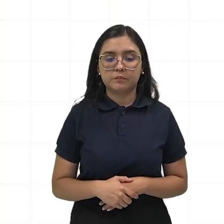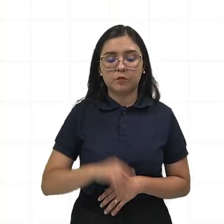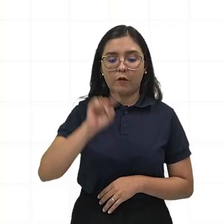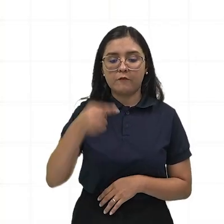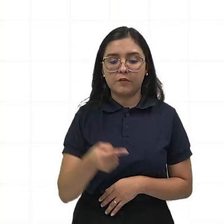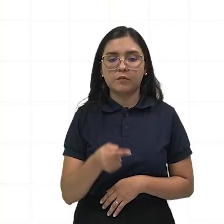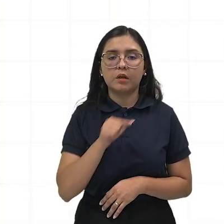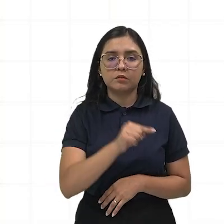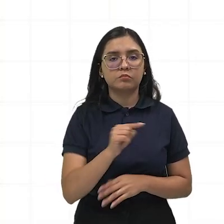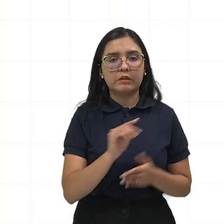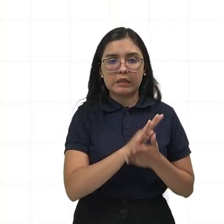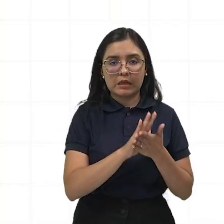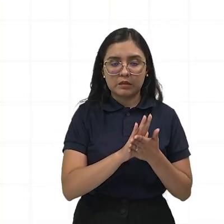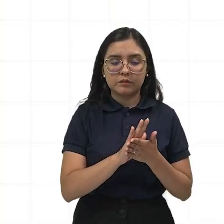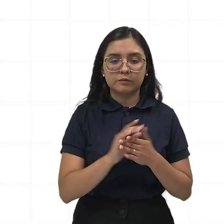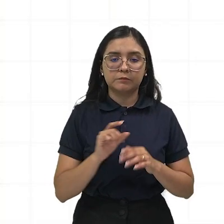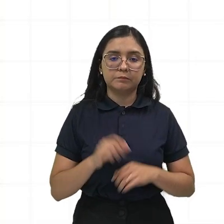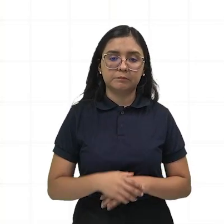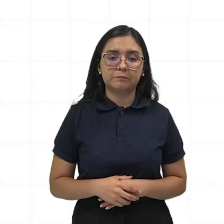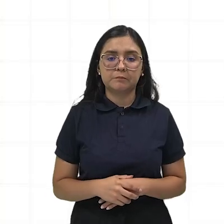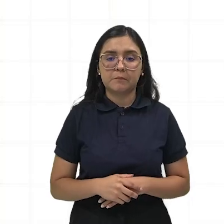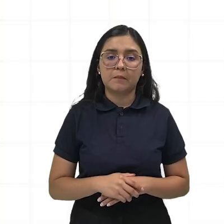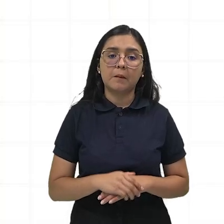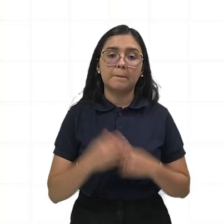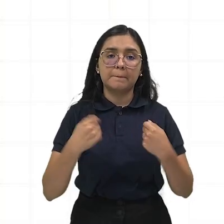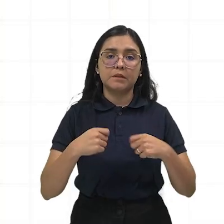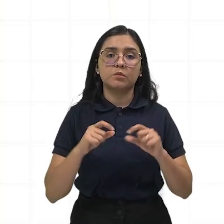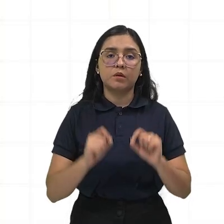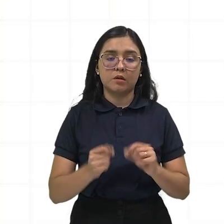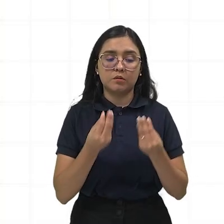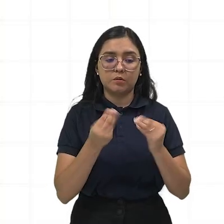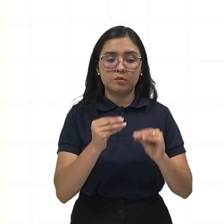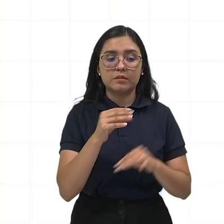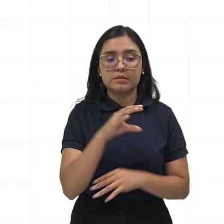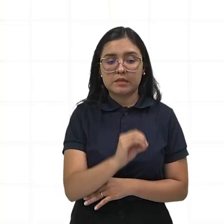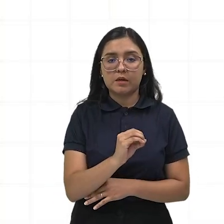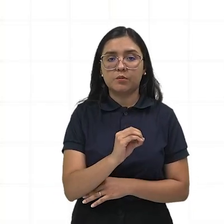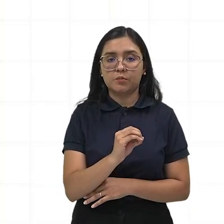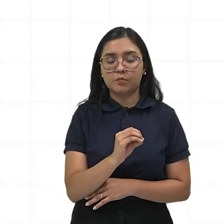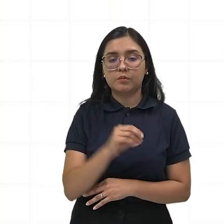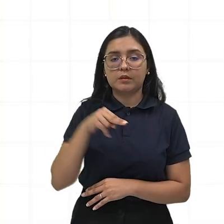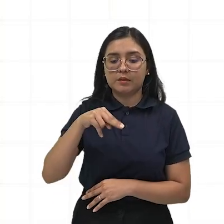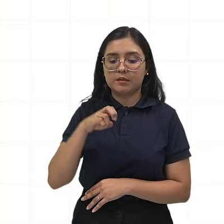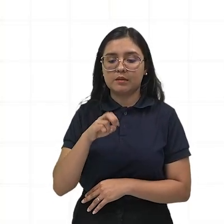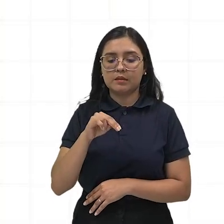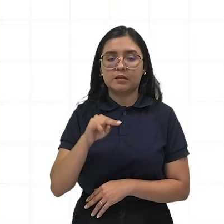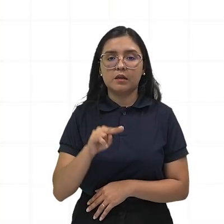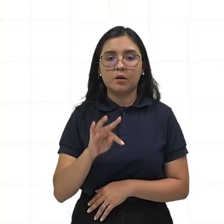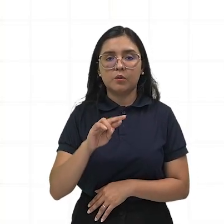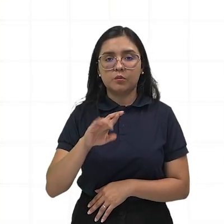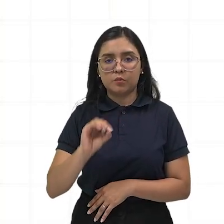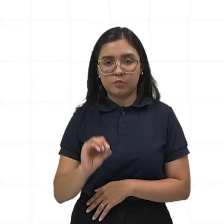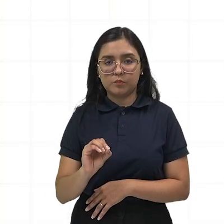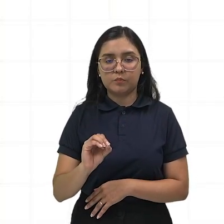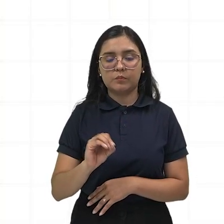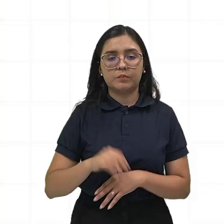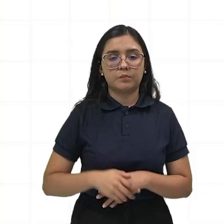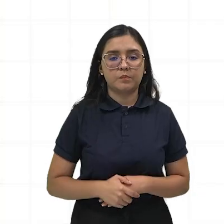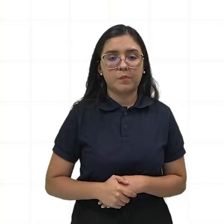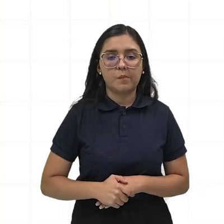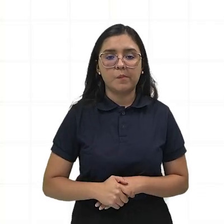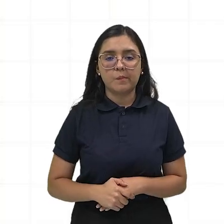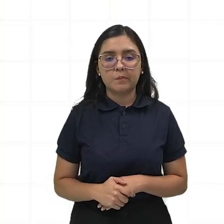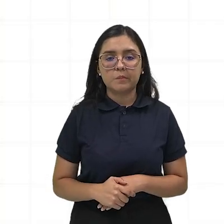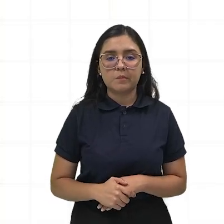né? Como isso aqui é somado para acrescentar, então você vai acrescentar o elemento neutro. Olha aí como é que ele fica. Então tá aqui, isso aqui tudo